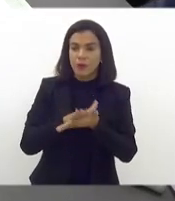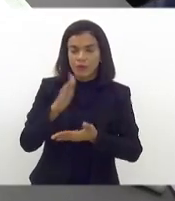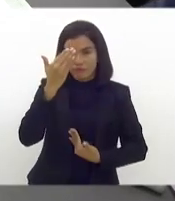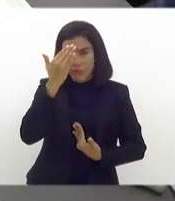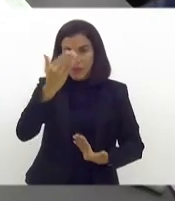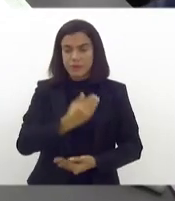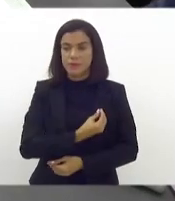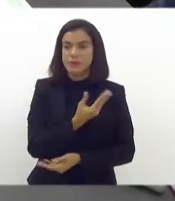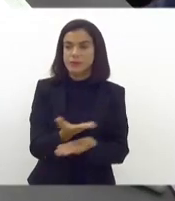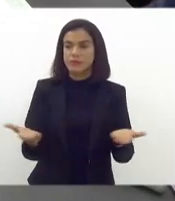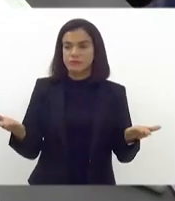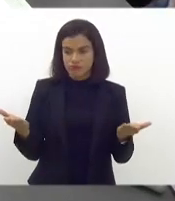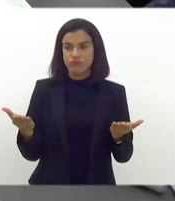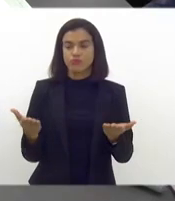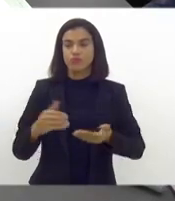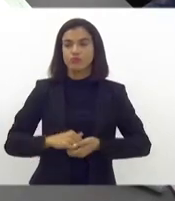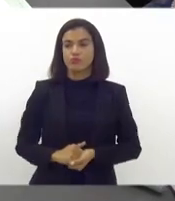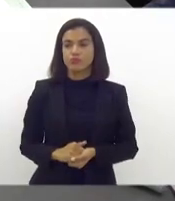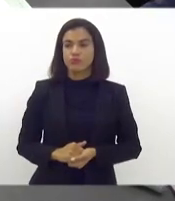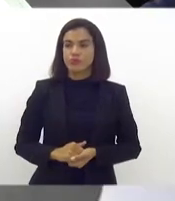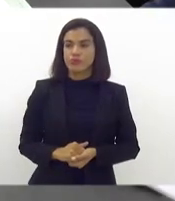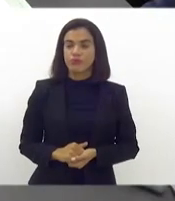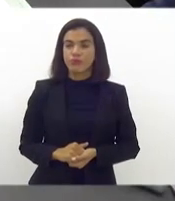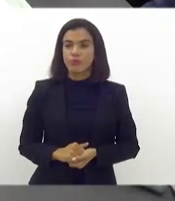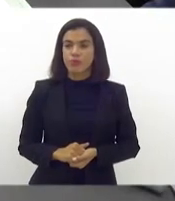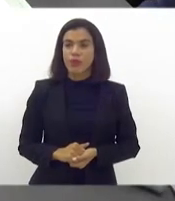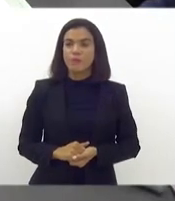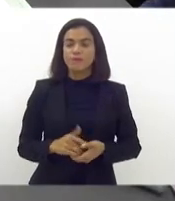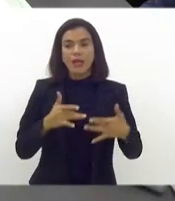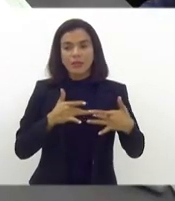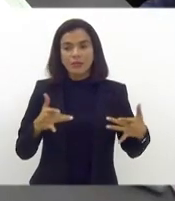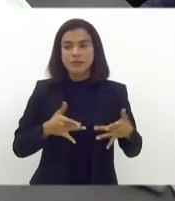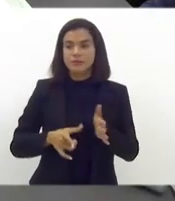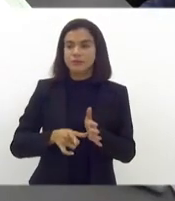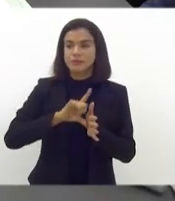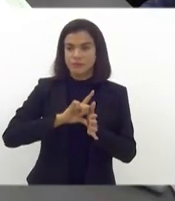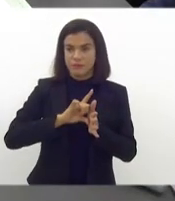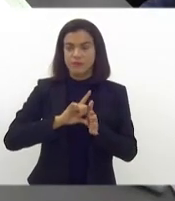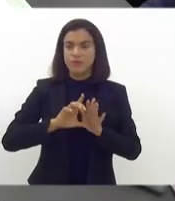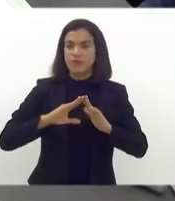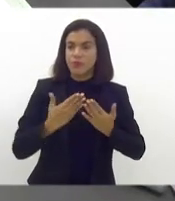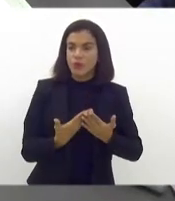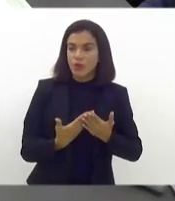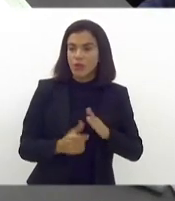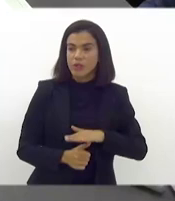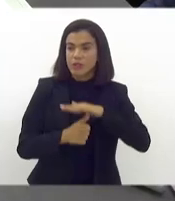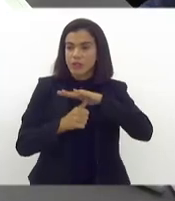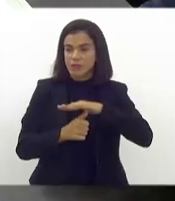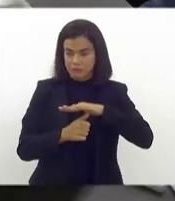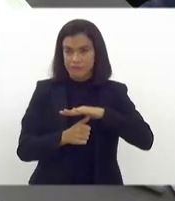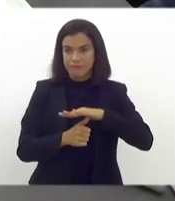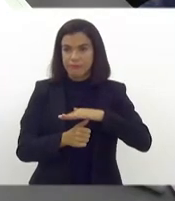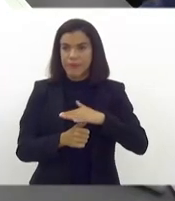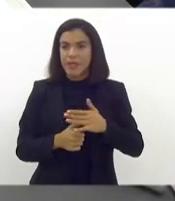presença de todos aí e a gentileza da antecipação em razão do Colégio de Líderes. Mas é importante